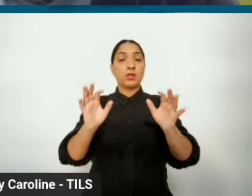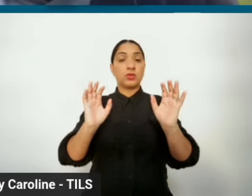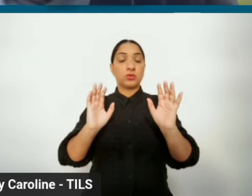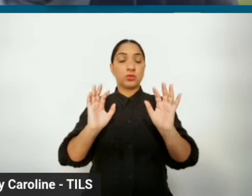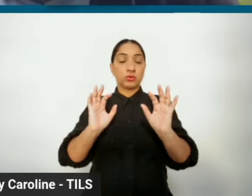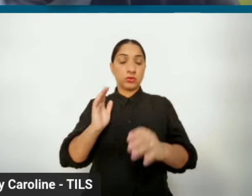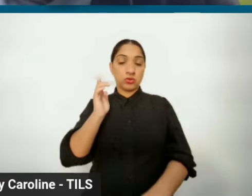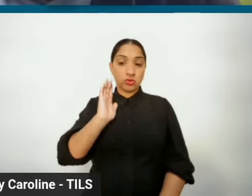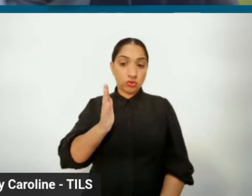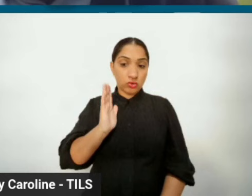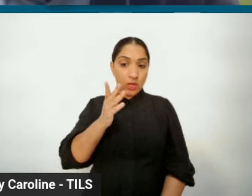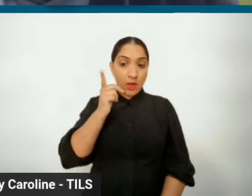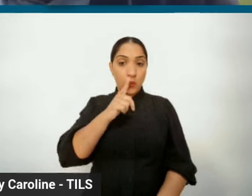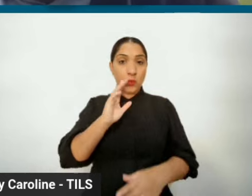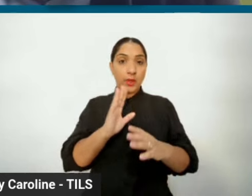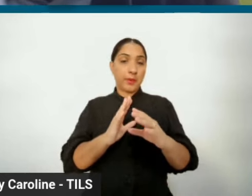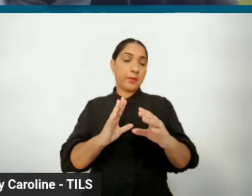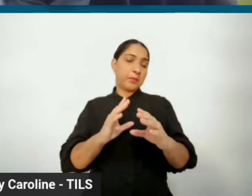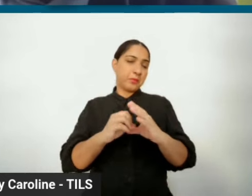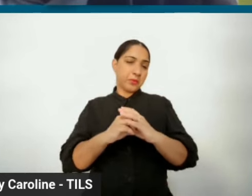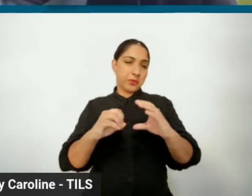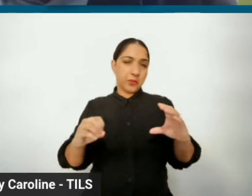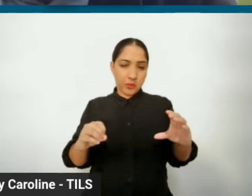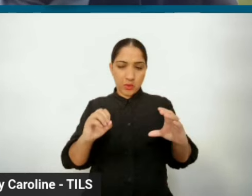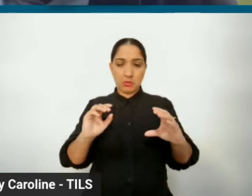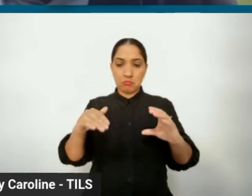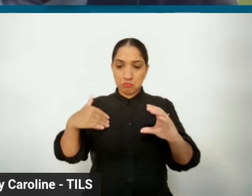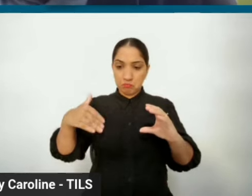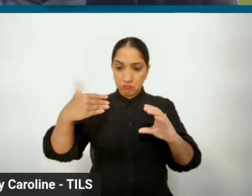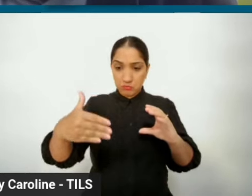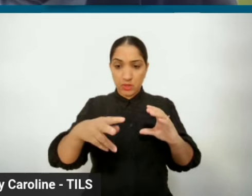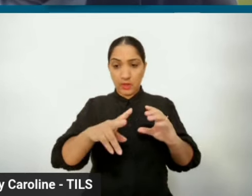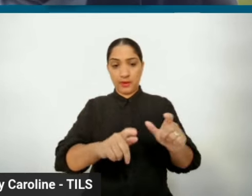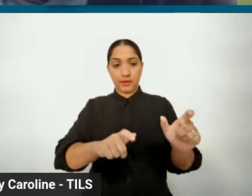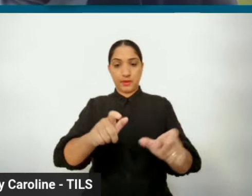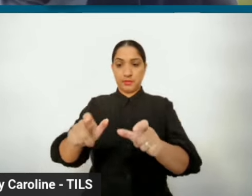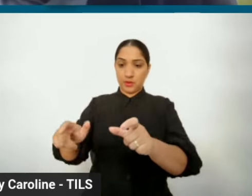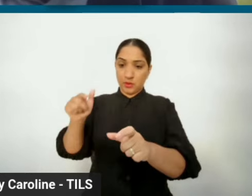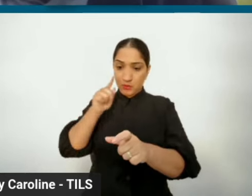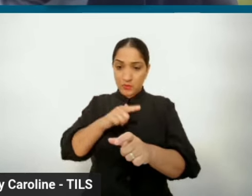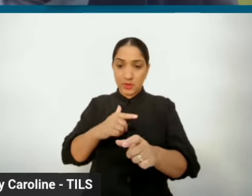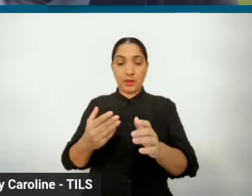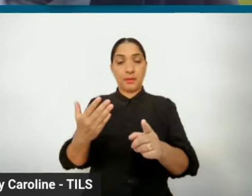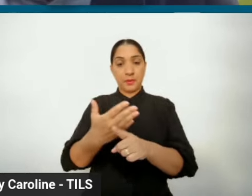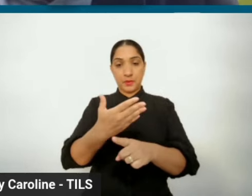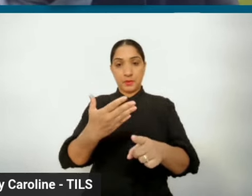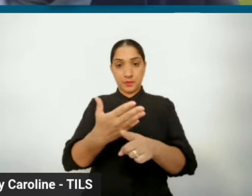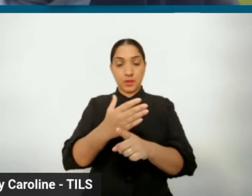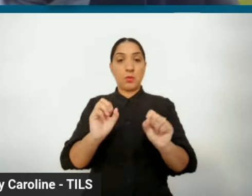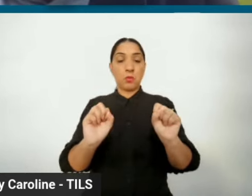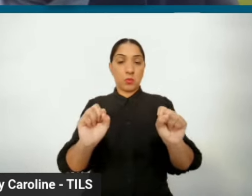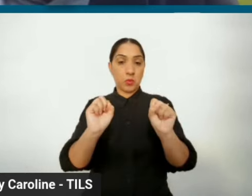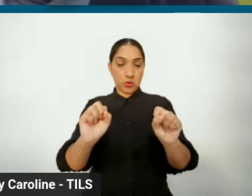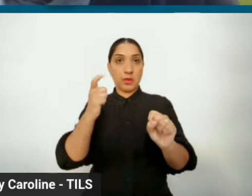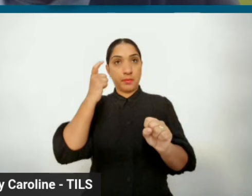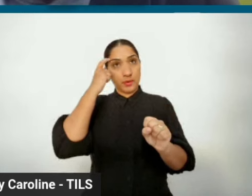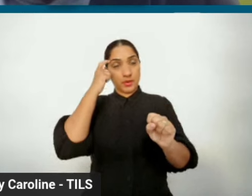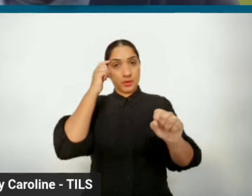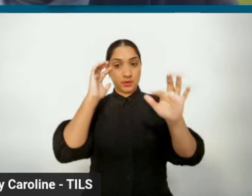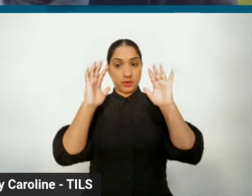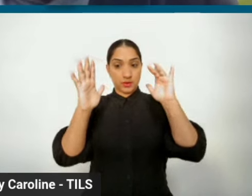de cotas de candidatura para as próprias pessoas com deficiência, já se poderia ter pensado em